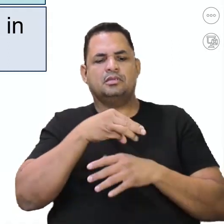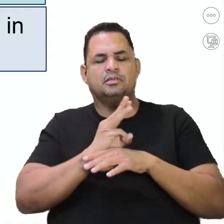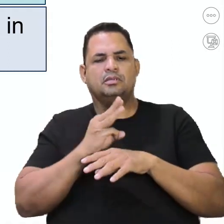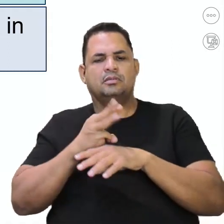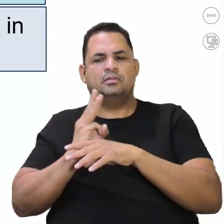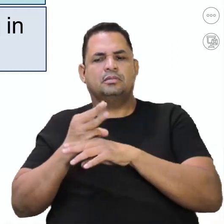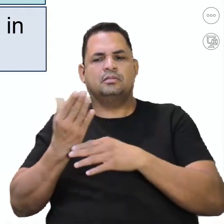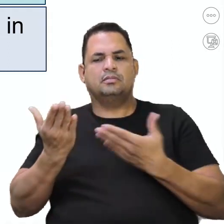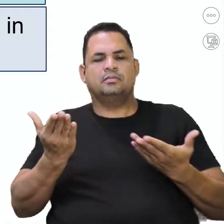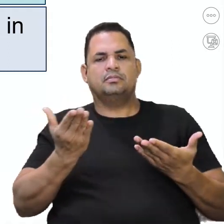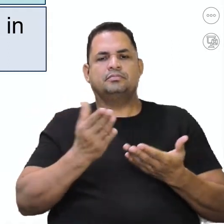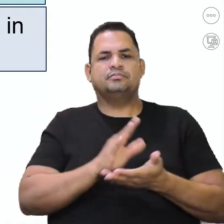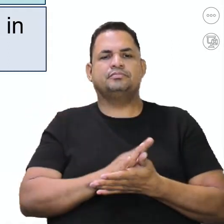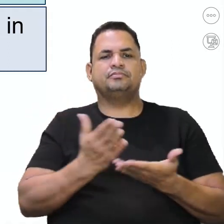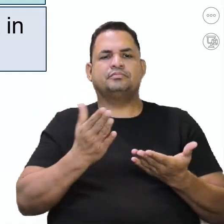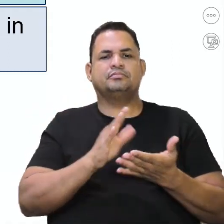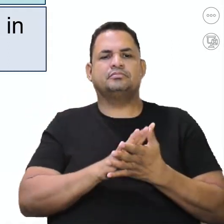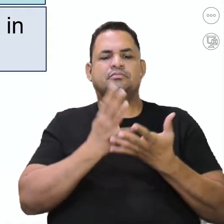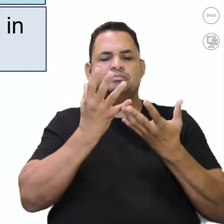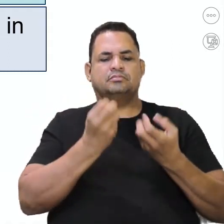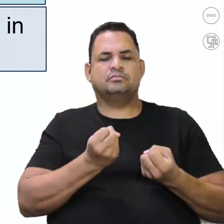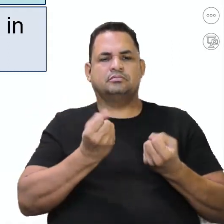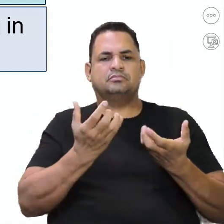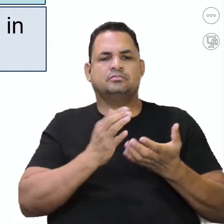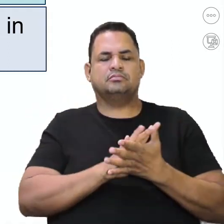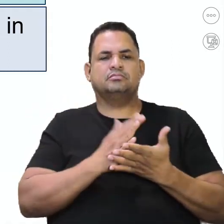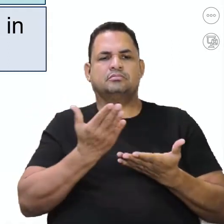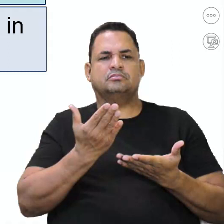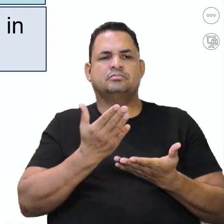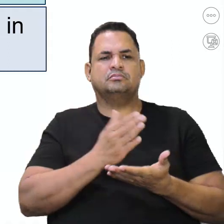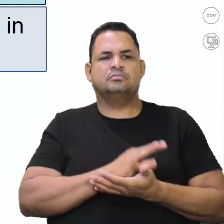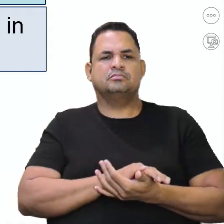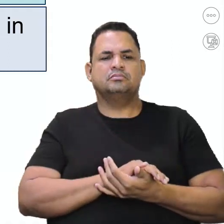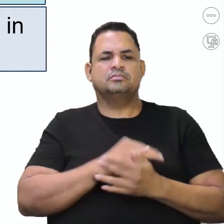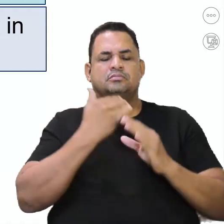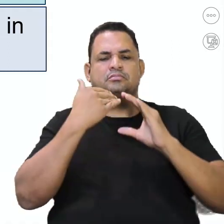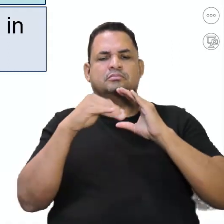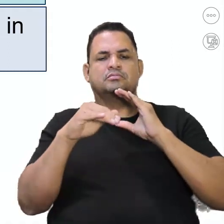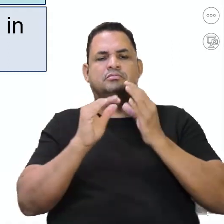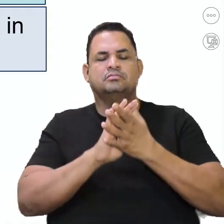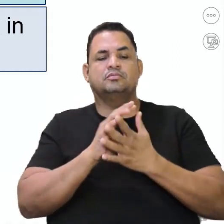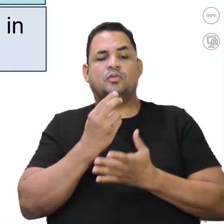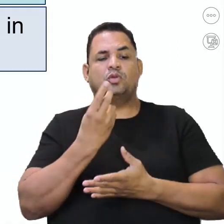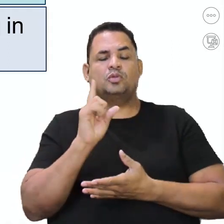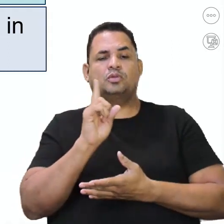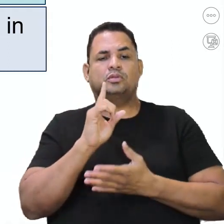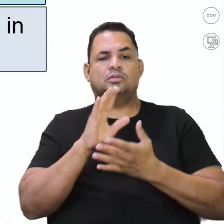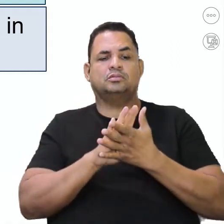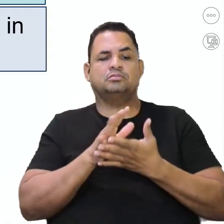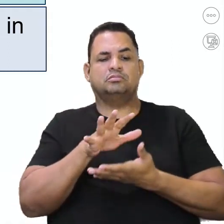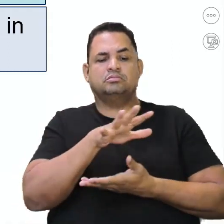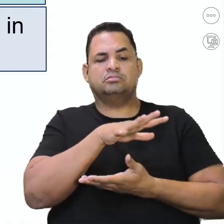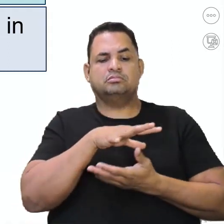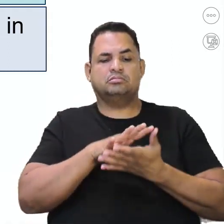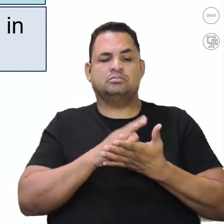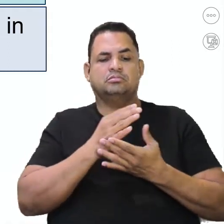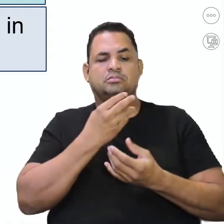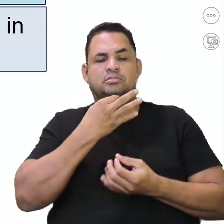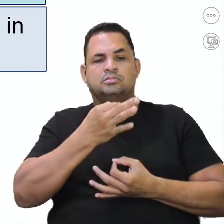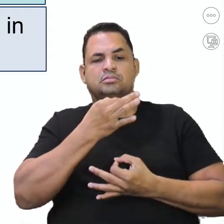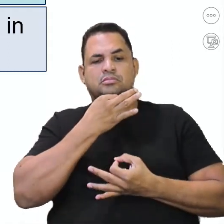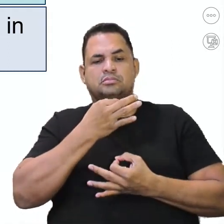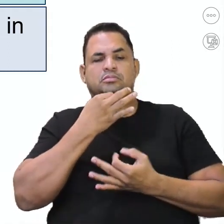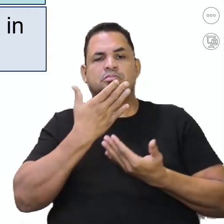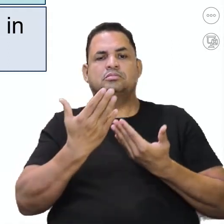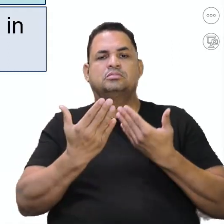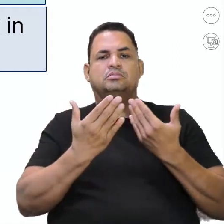site, e ele vai aceitar, ela vai aceitar, enfim, as mensagens ou não, porque é um lugar de discussão,